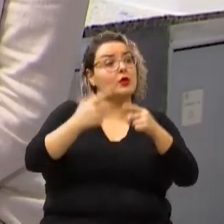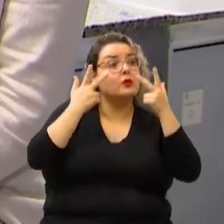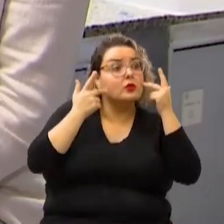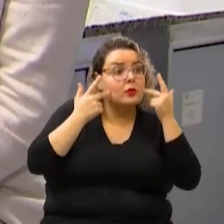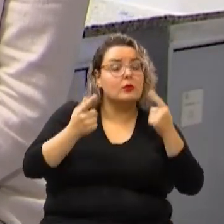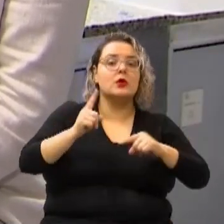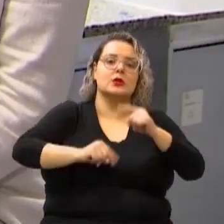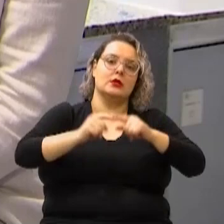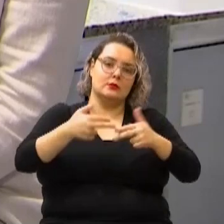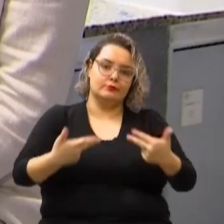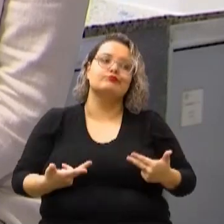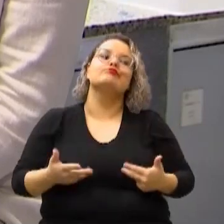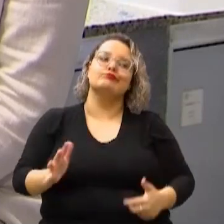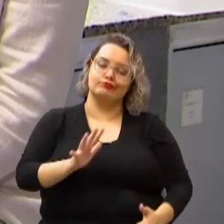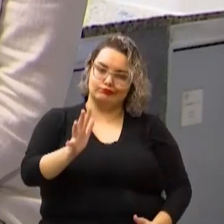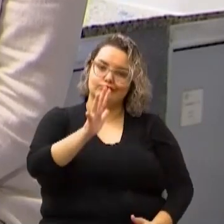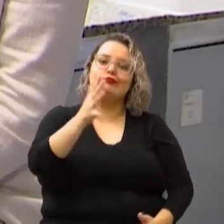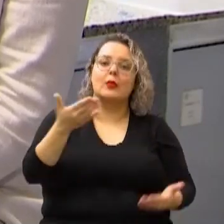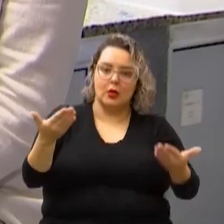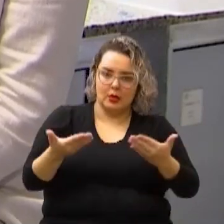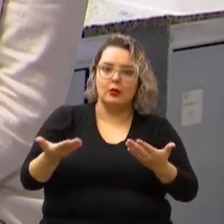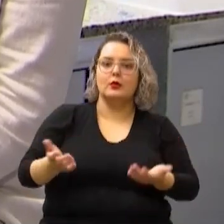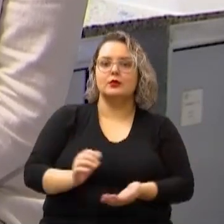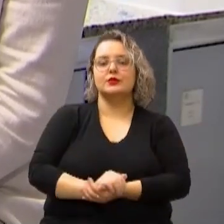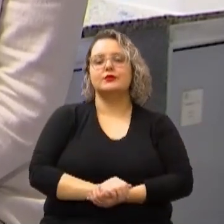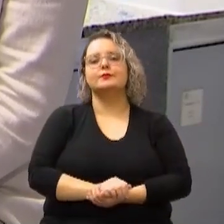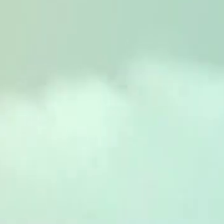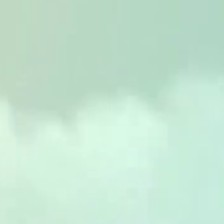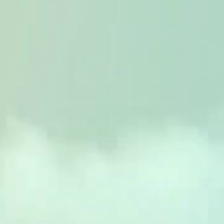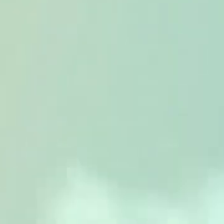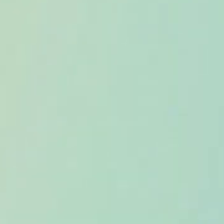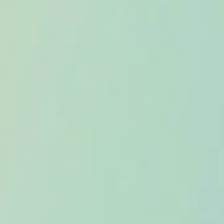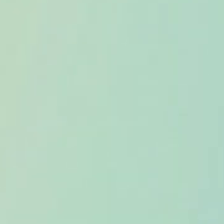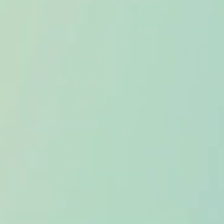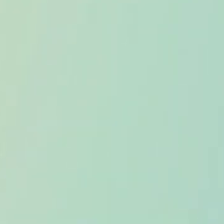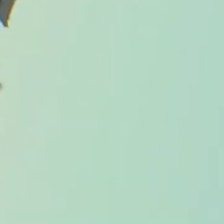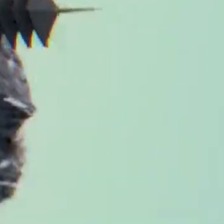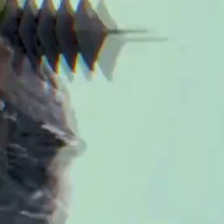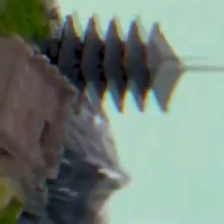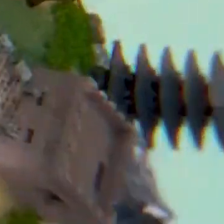porque normalmente esses equipamentos também têm um alto custo hoje.